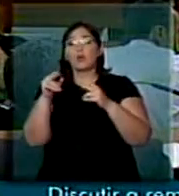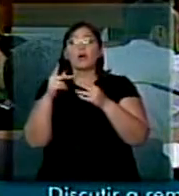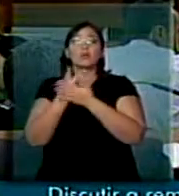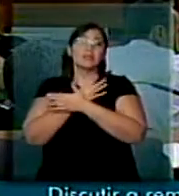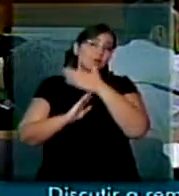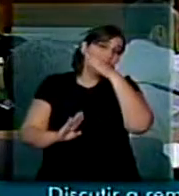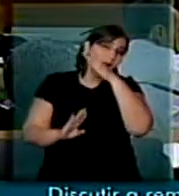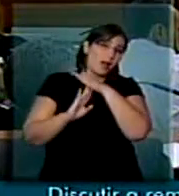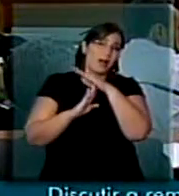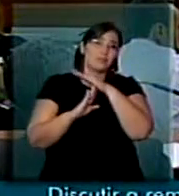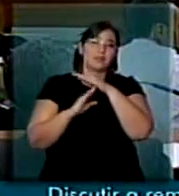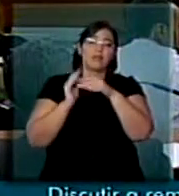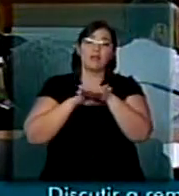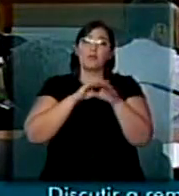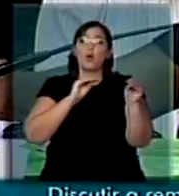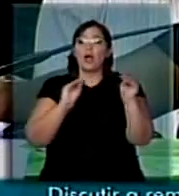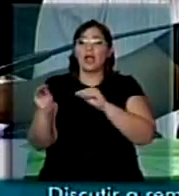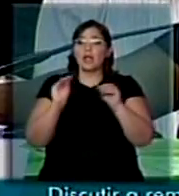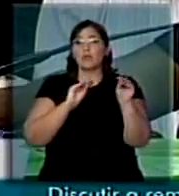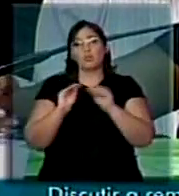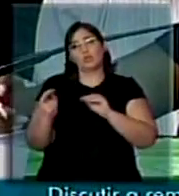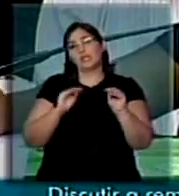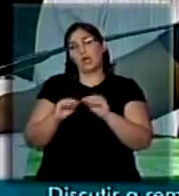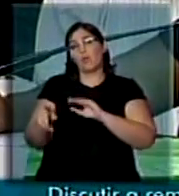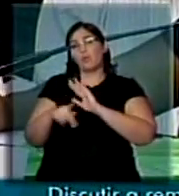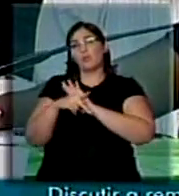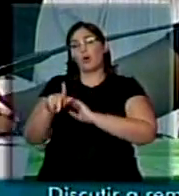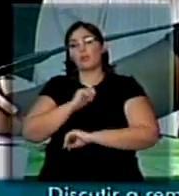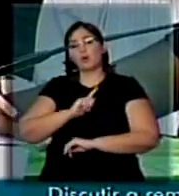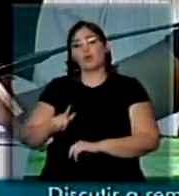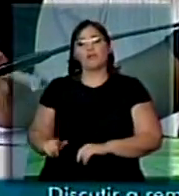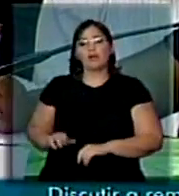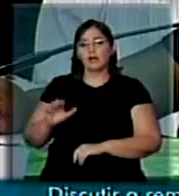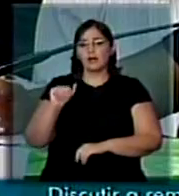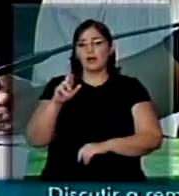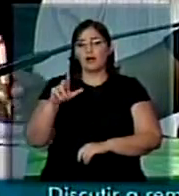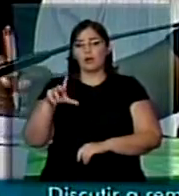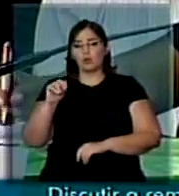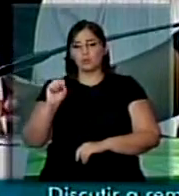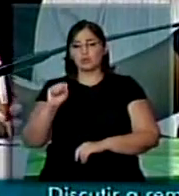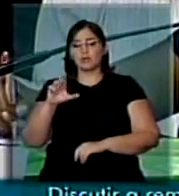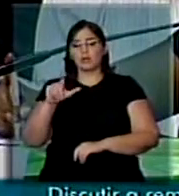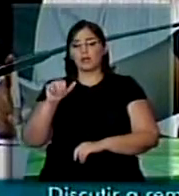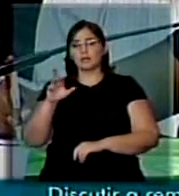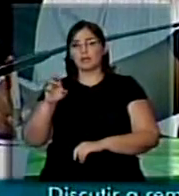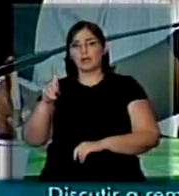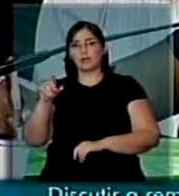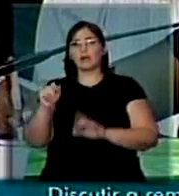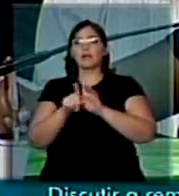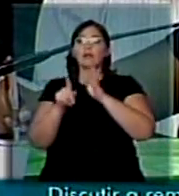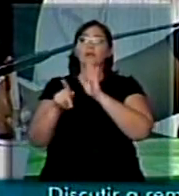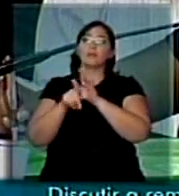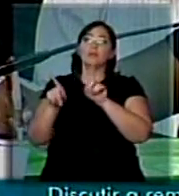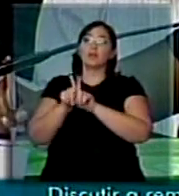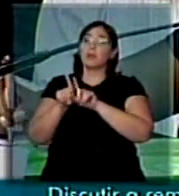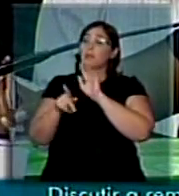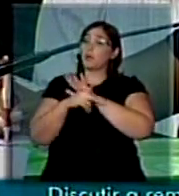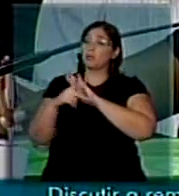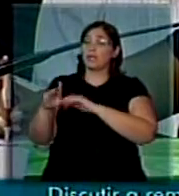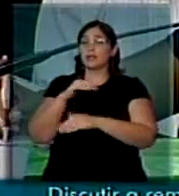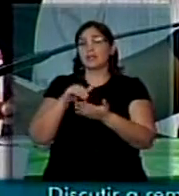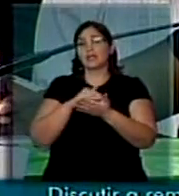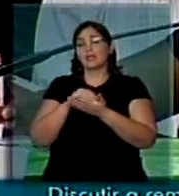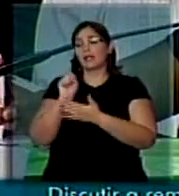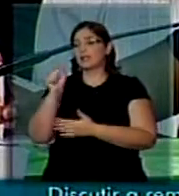ápice da era das remoções, promovidas pelo governo Carlos Lacerda e pela sua secretária, que ficou famosa, a dona